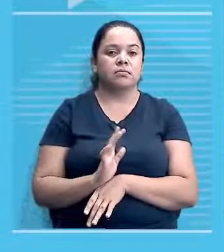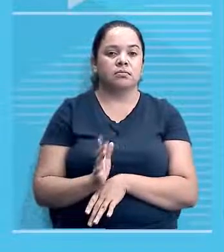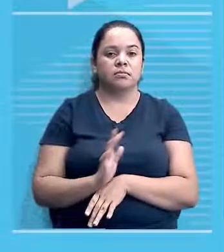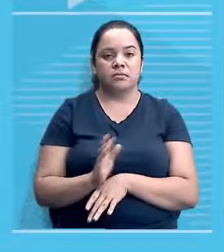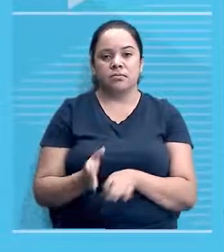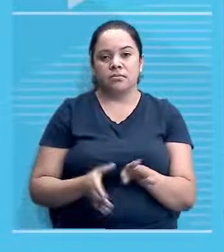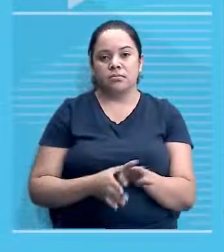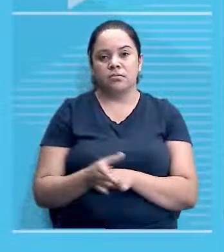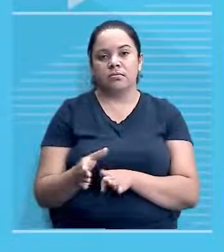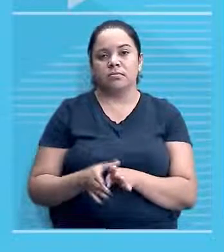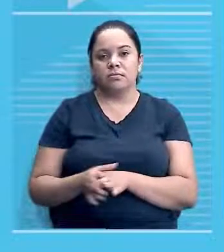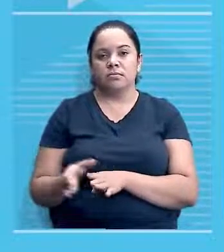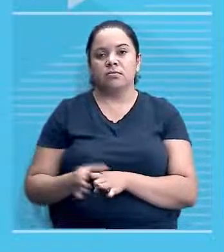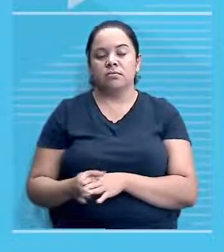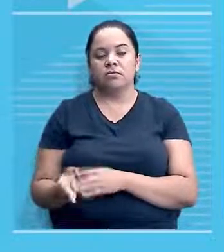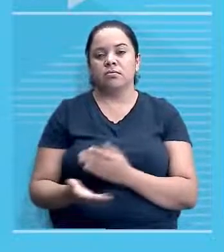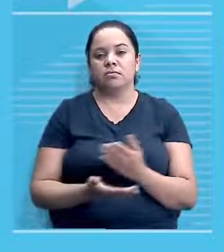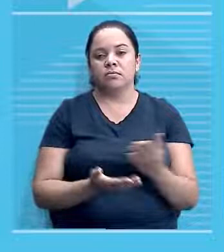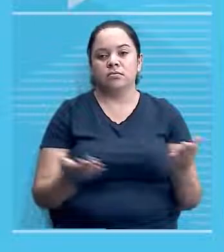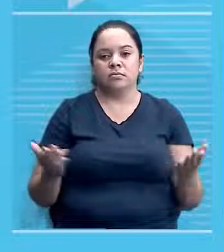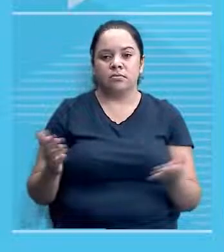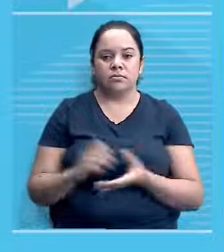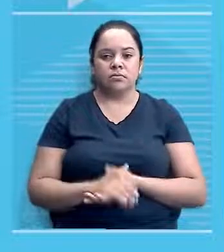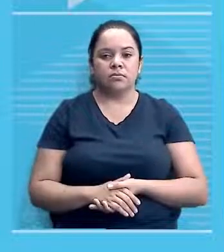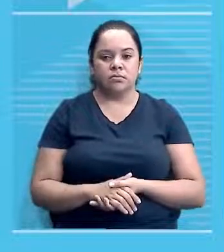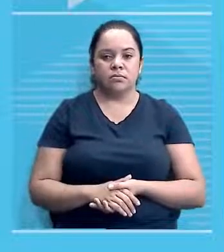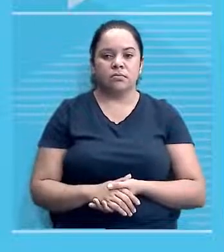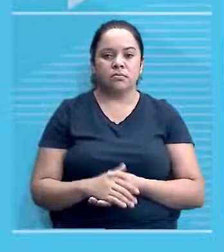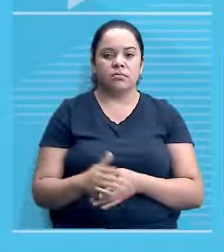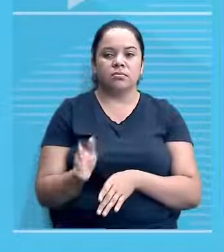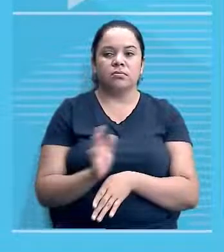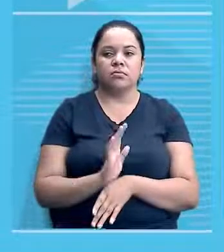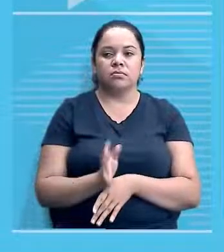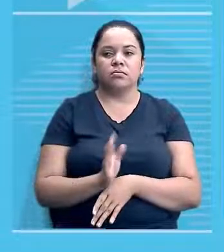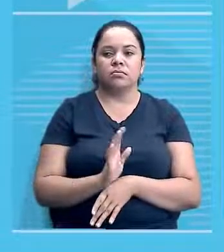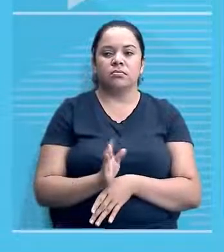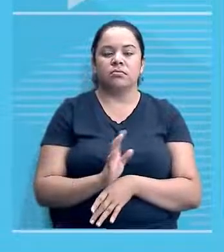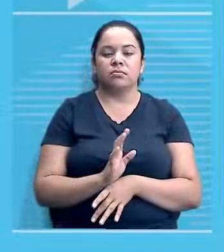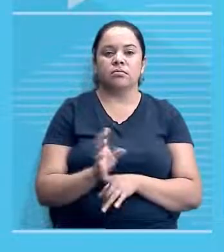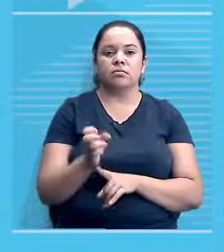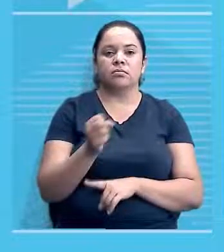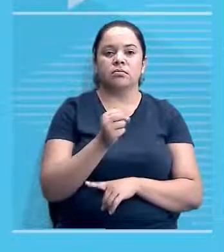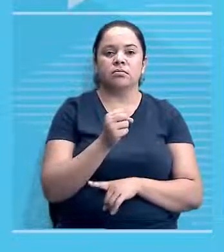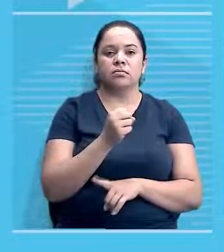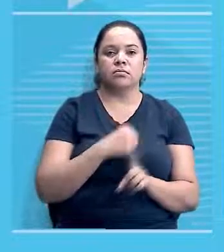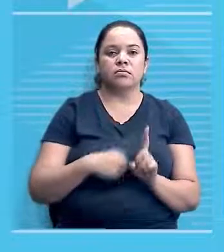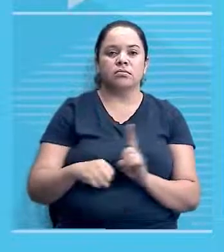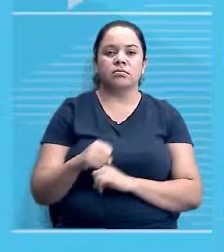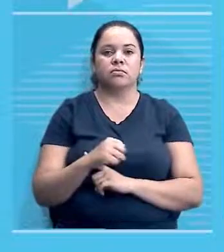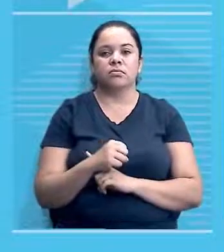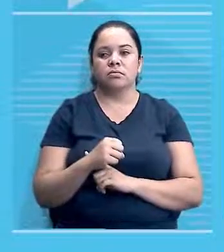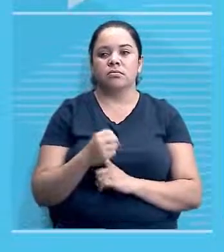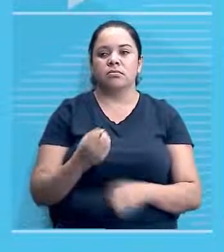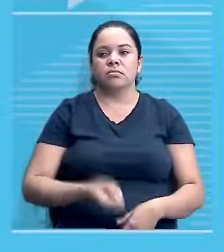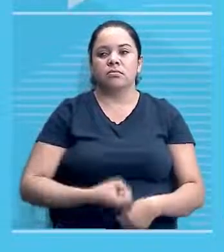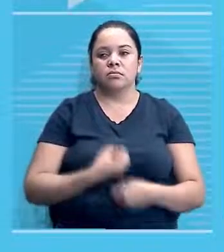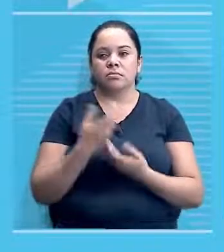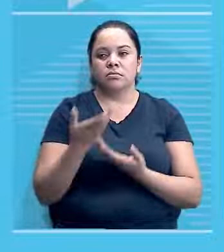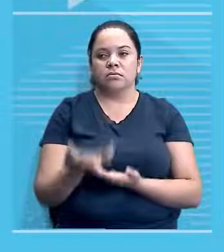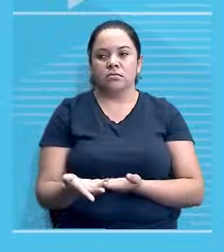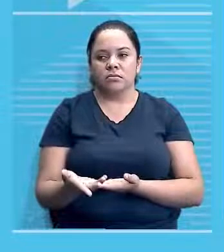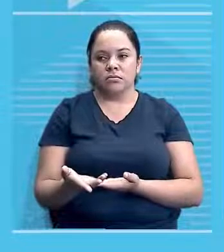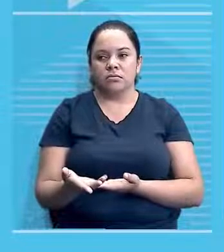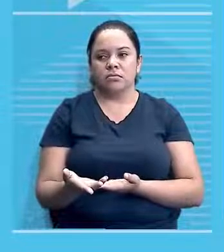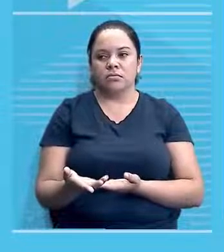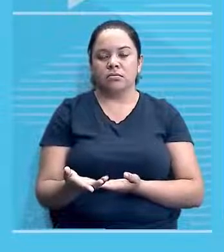série né é o filme é Sociedade dos Poetas Mortos nossa um